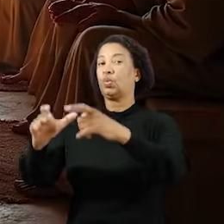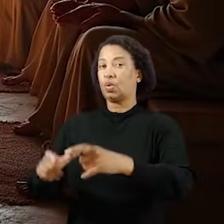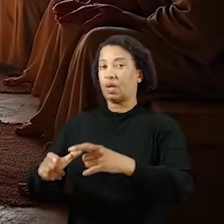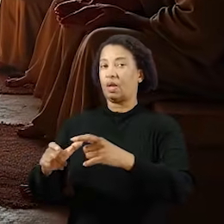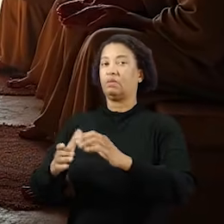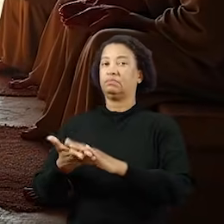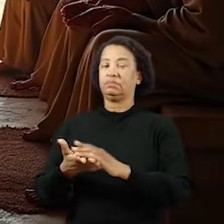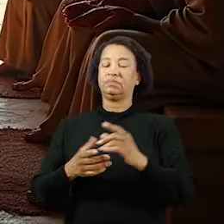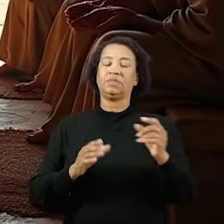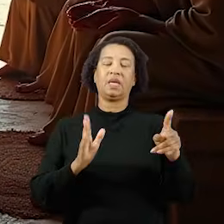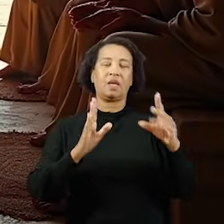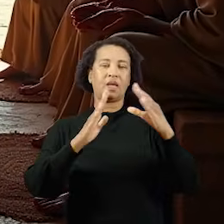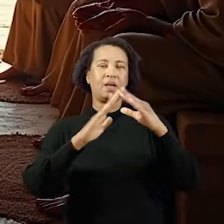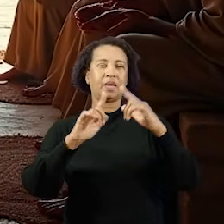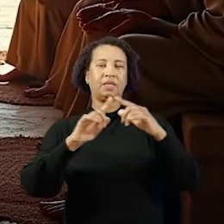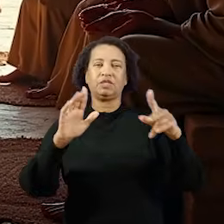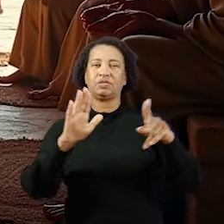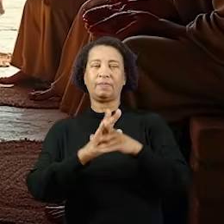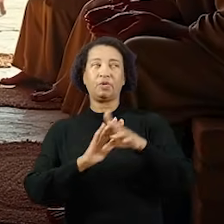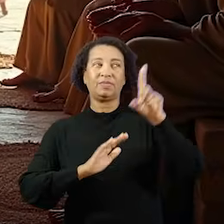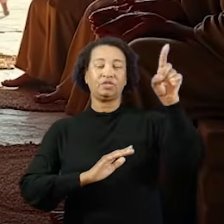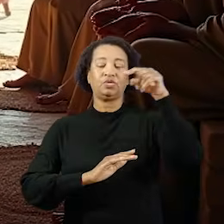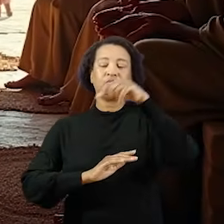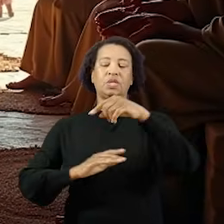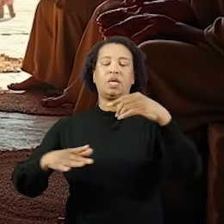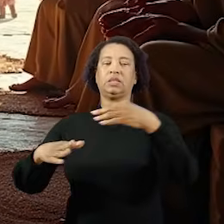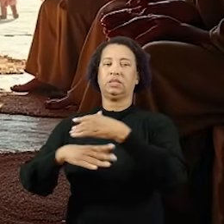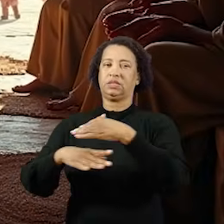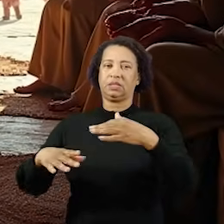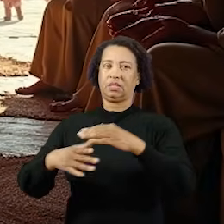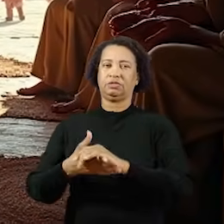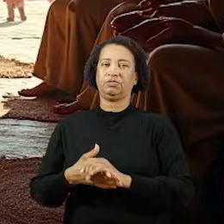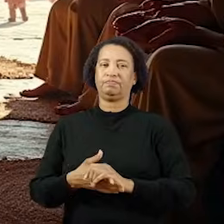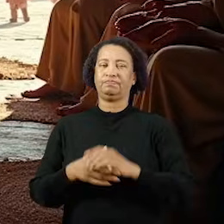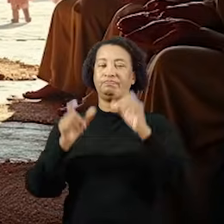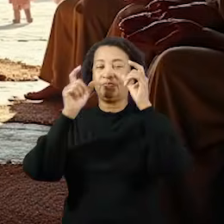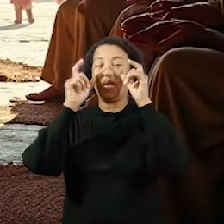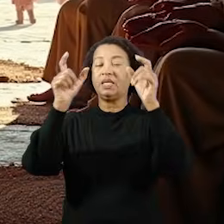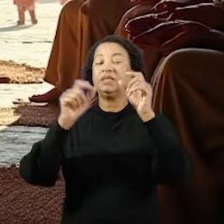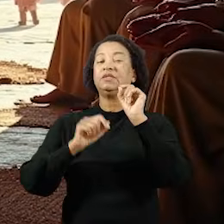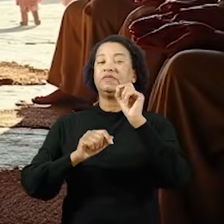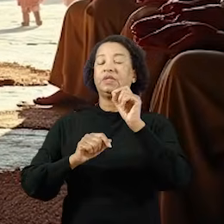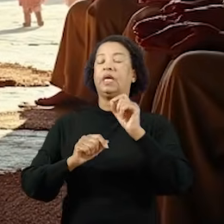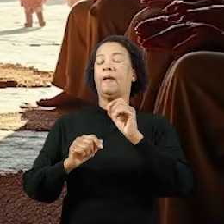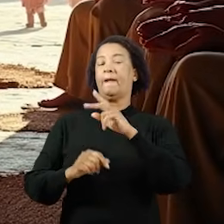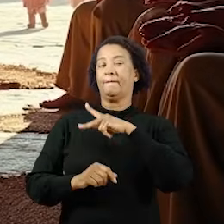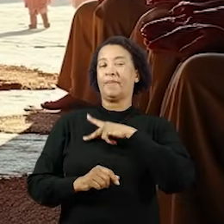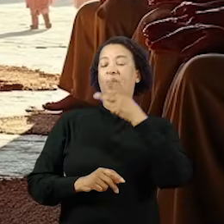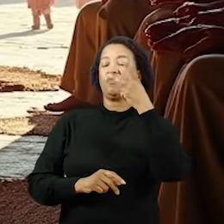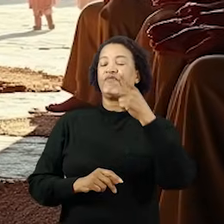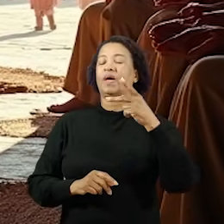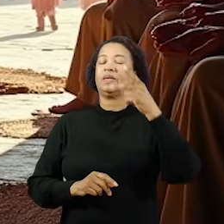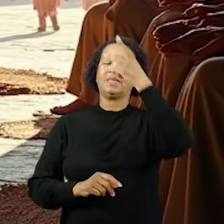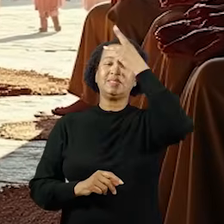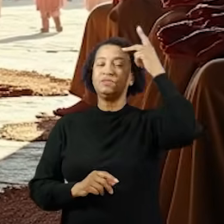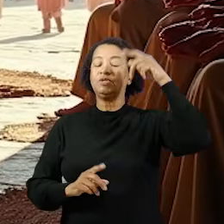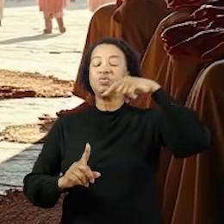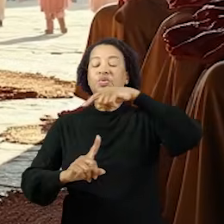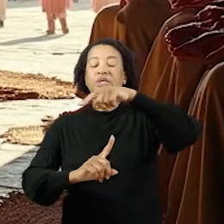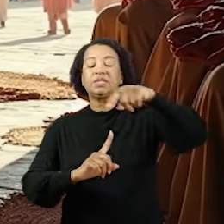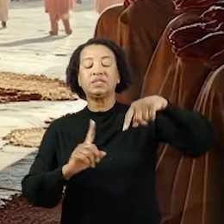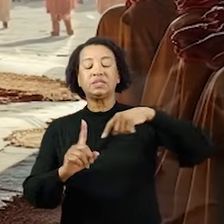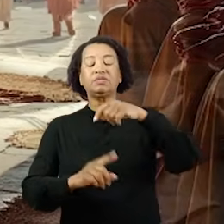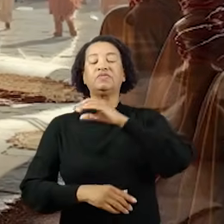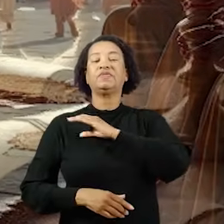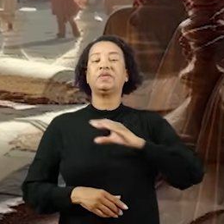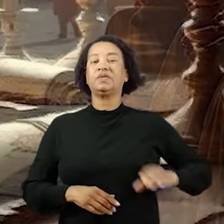expressão visível da Igreja de Deus naquela cidade. É interessante notar que Paulo dirige a carta aos santificados em Cristo Jesus